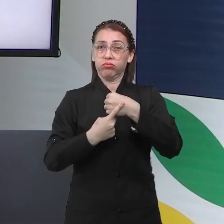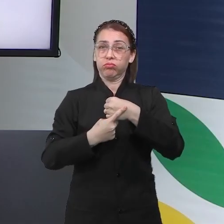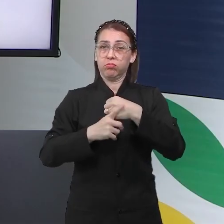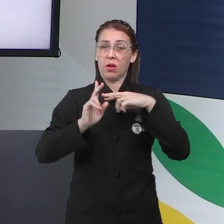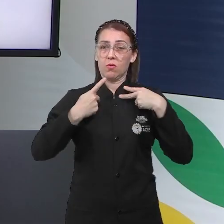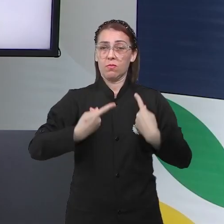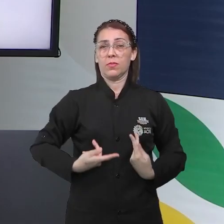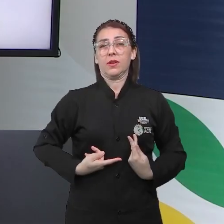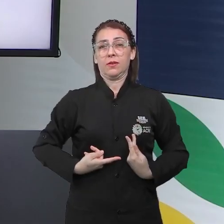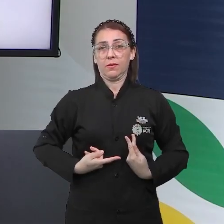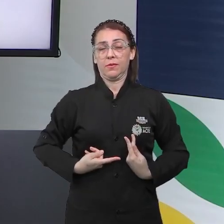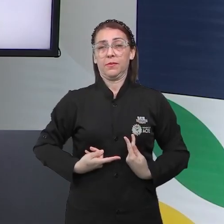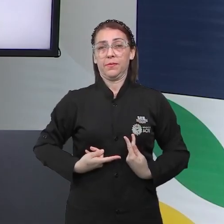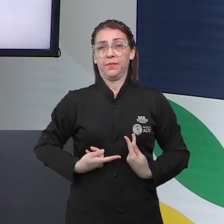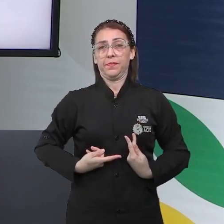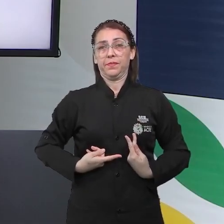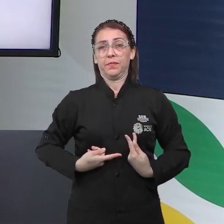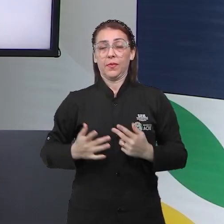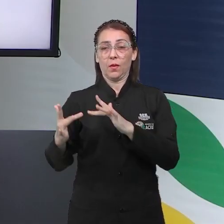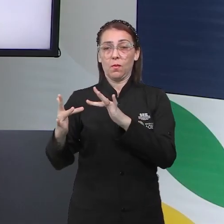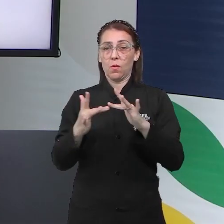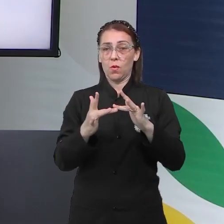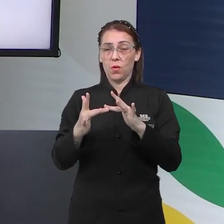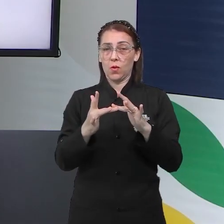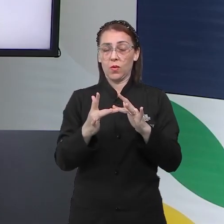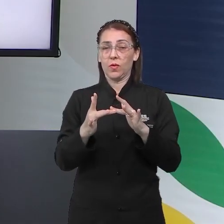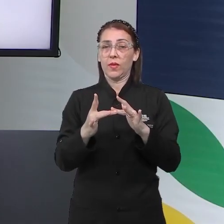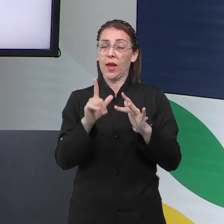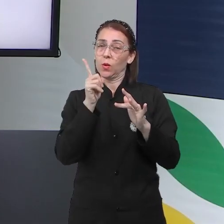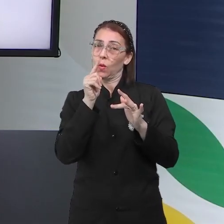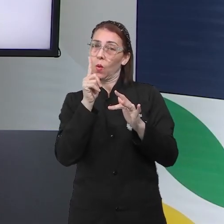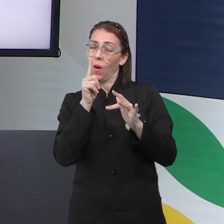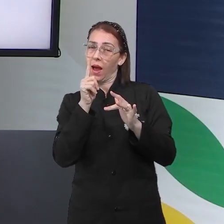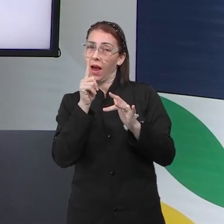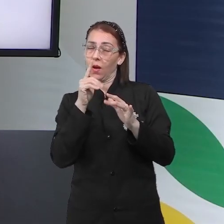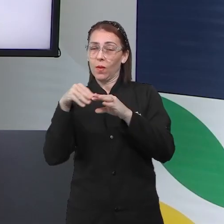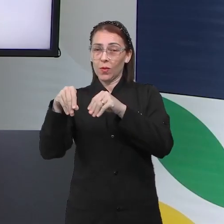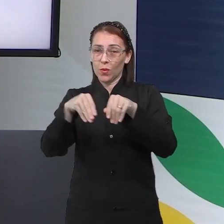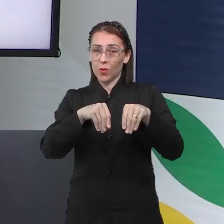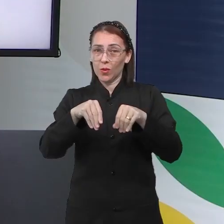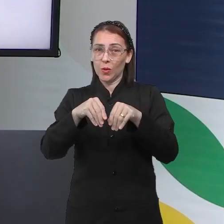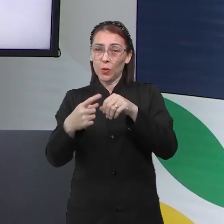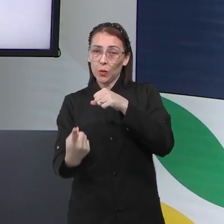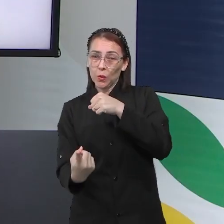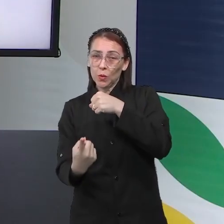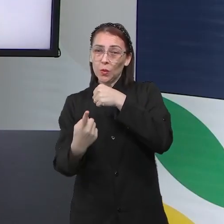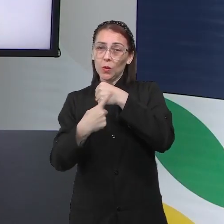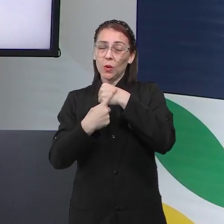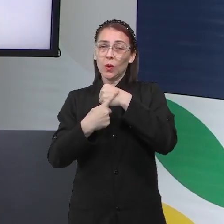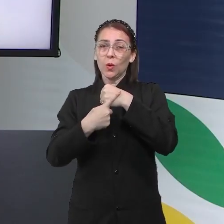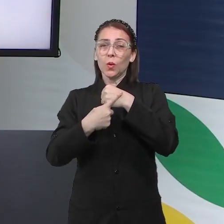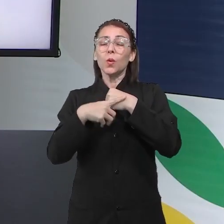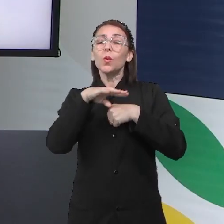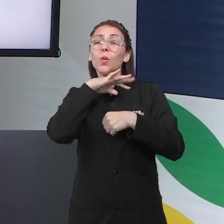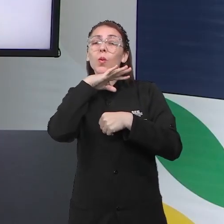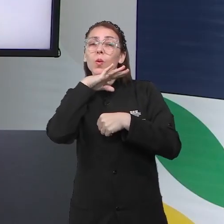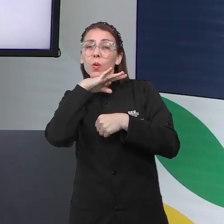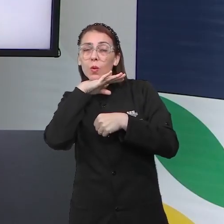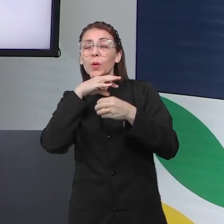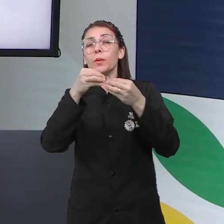humano. E aí quando ele entra em contato com os mananciais, com a água, com o solo, acaba contaminando tudo